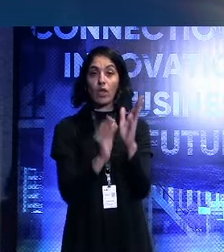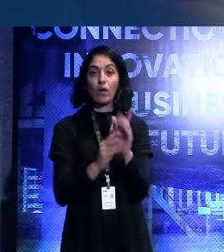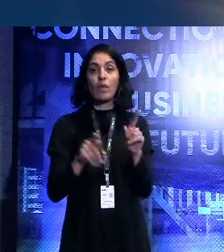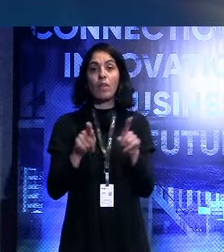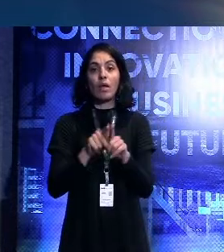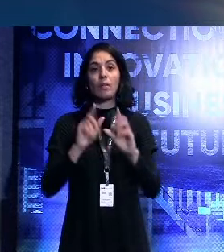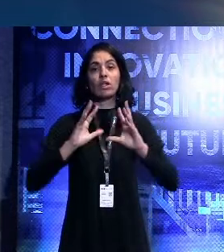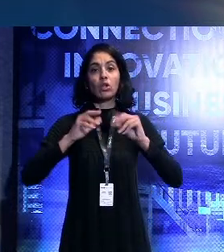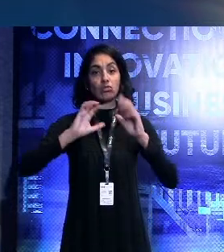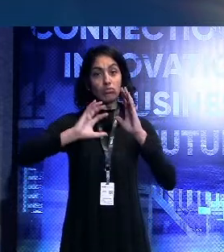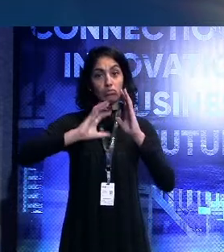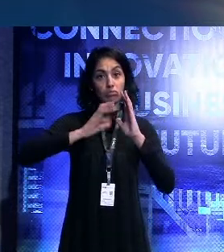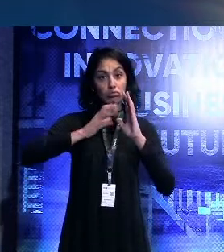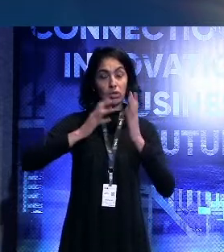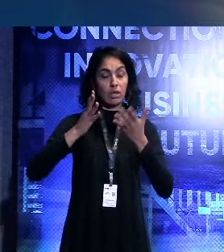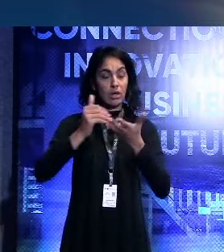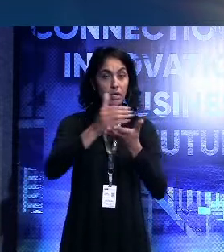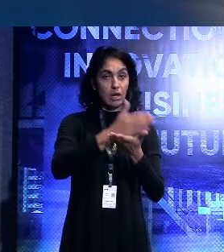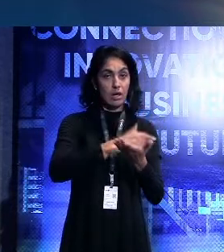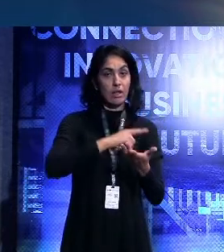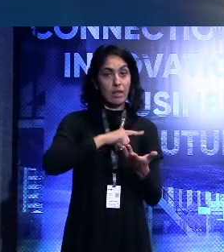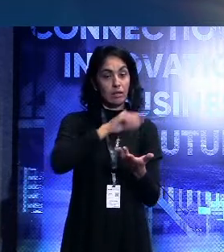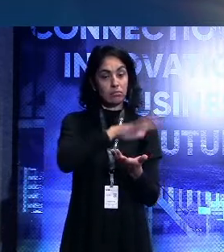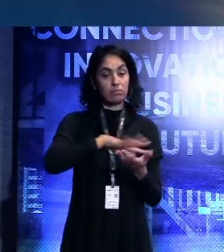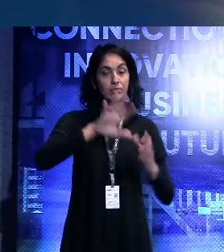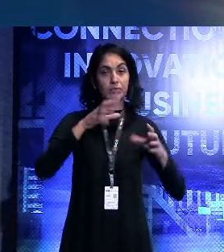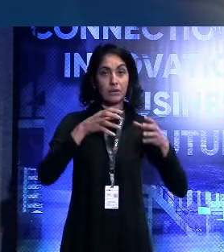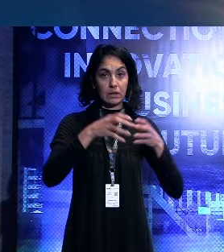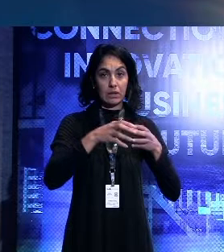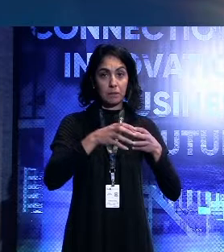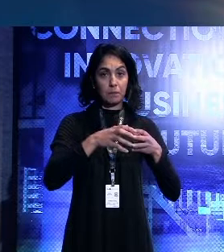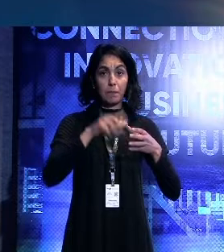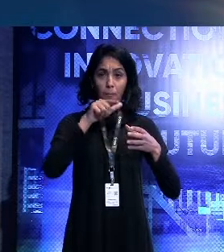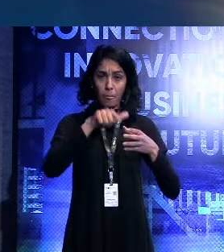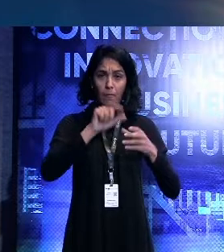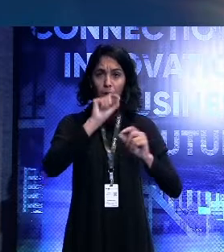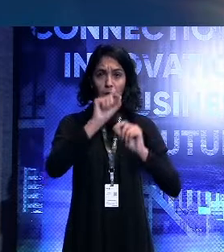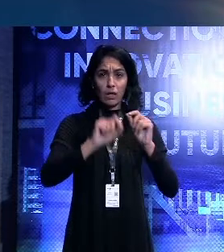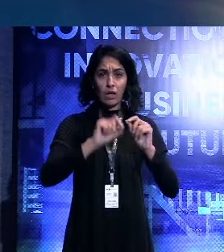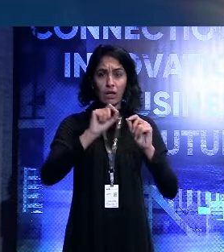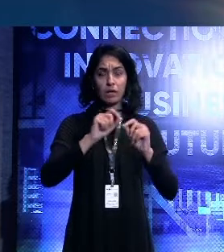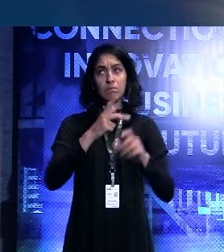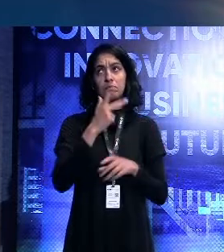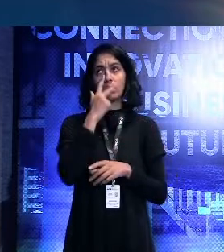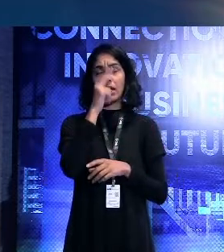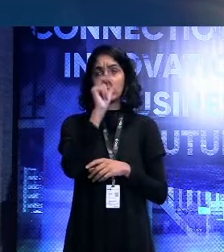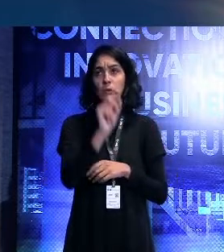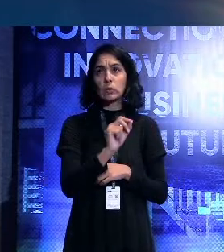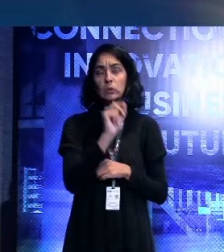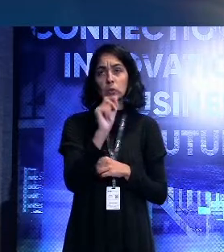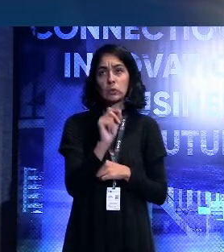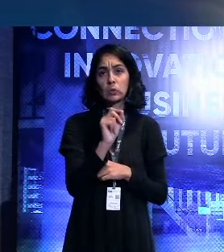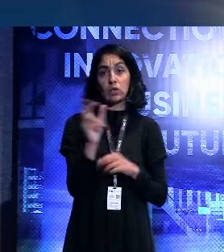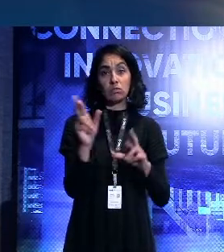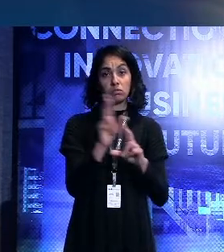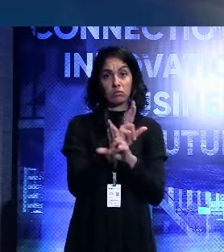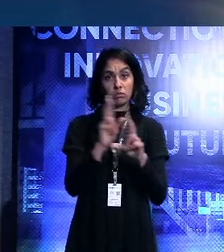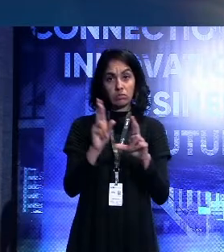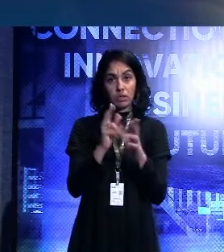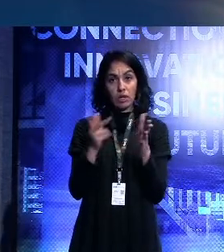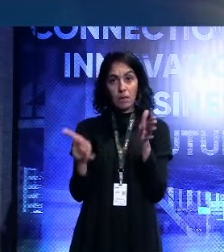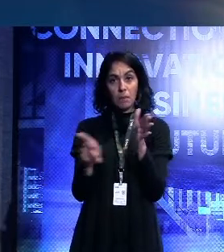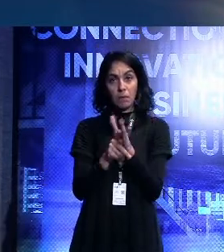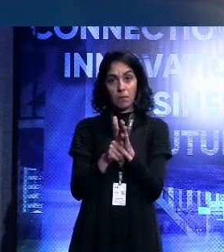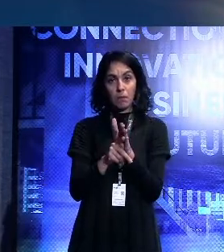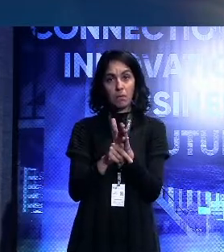de dados, toda a área de dados que nós temos no grupo. Então, esse ecossistema, basicamente, é como a gente interrelaciona cada uma dessas frentes e como um